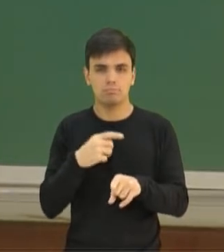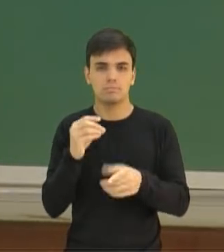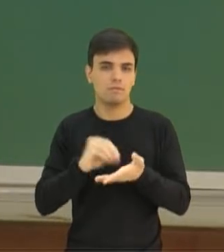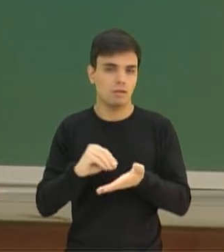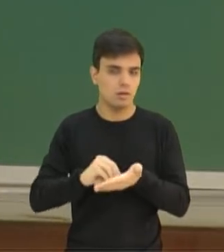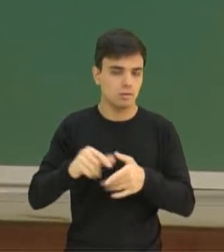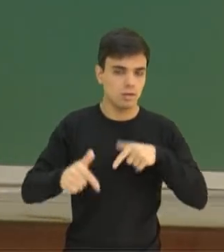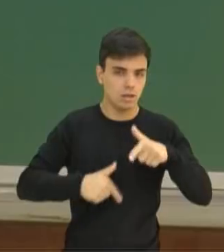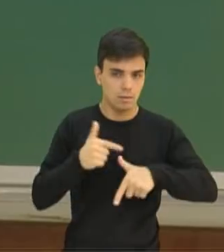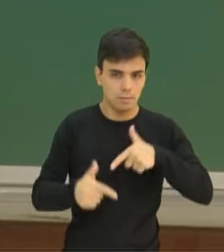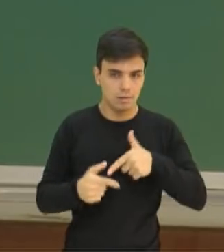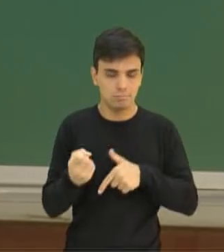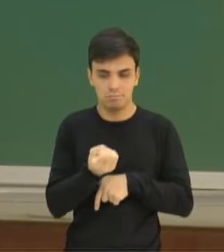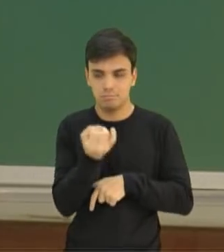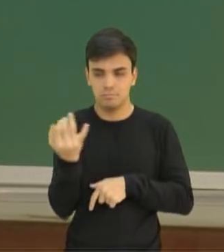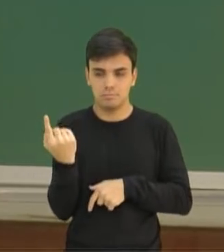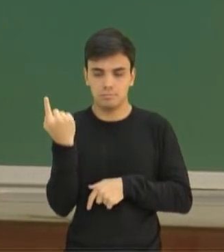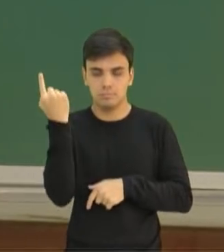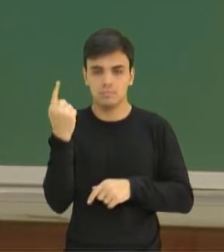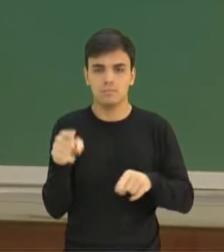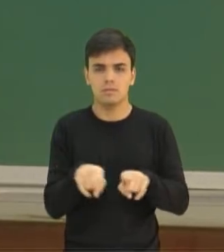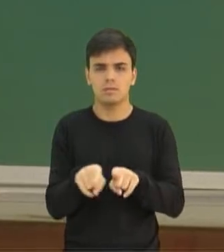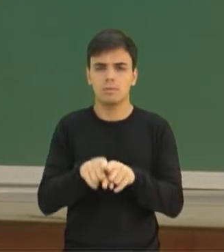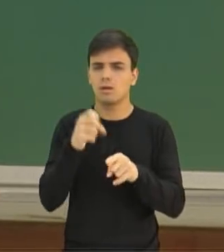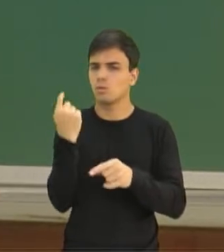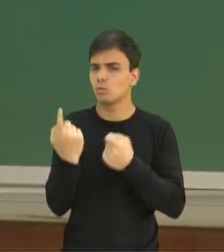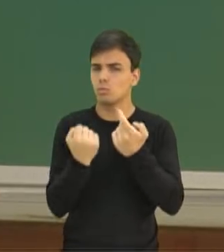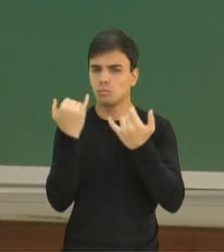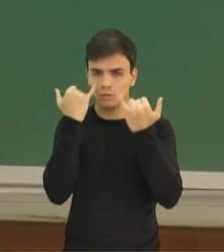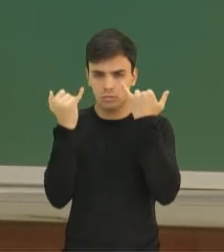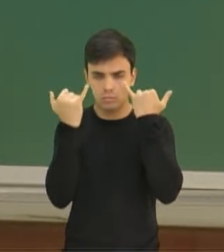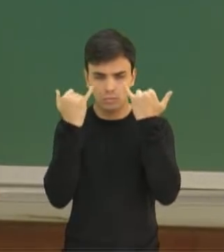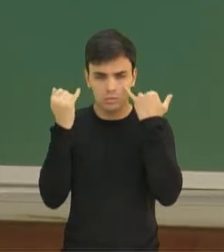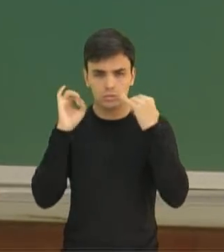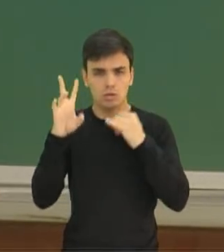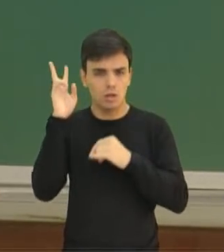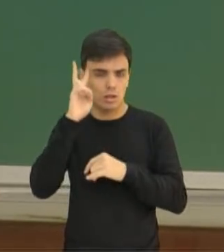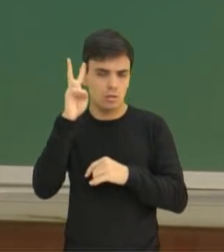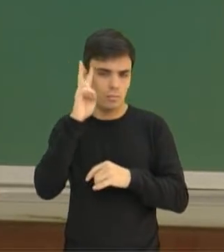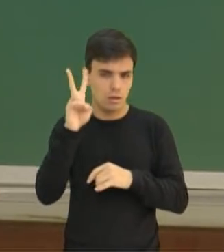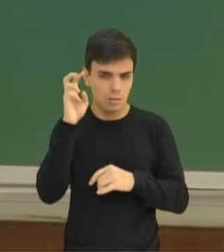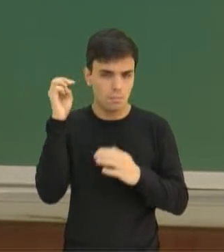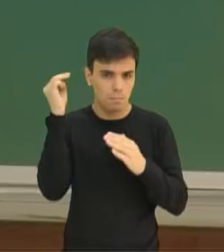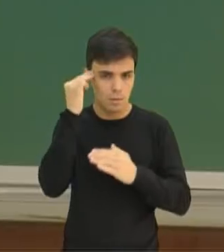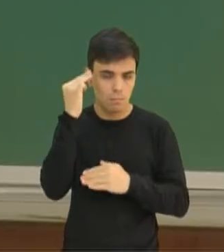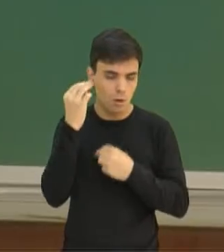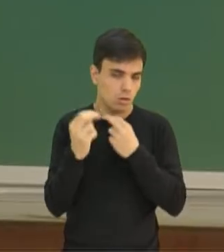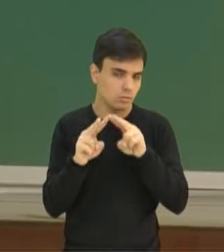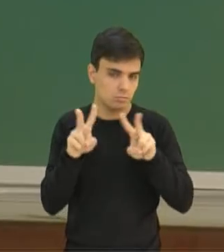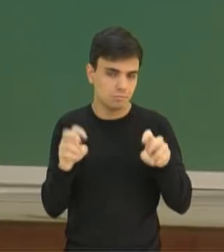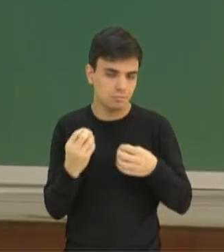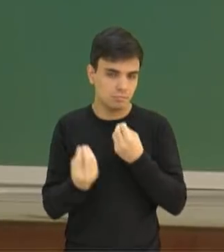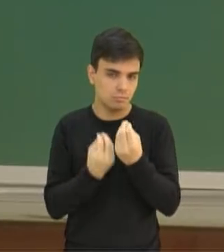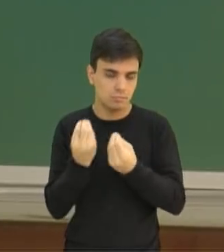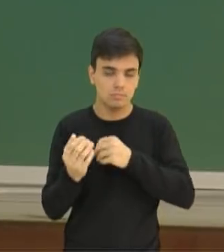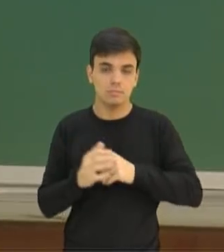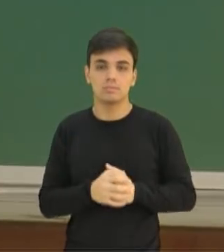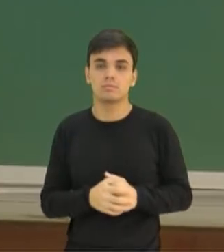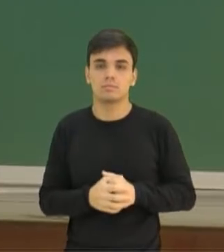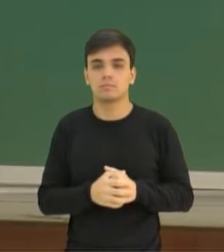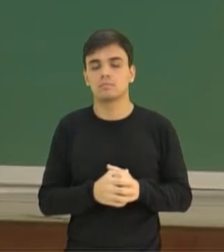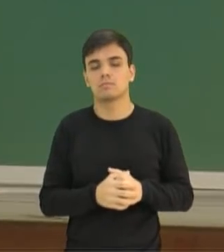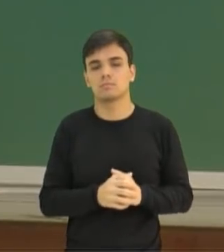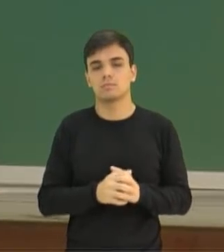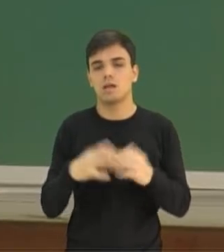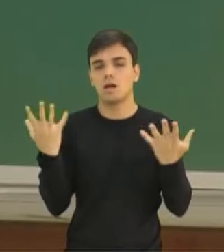são algumas informações só para a gente refrescar a memória lá sobre a região Norte. A ideia agora é a gente relembrar alguns conceitos,